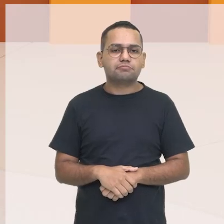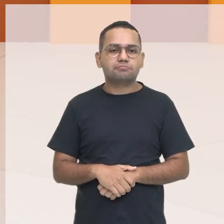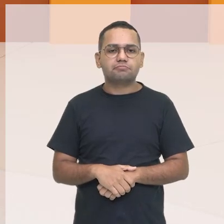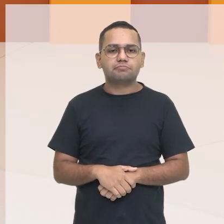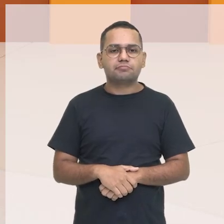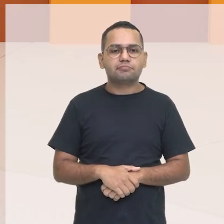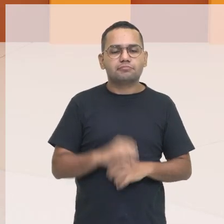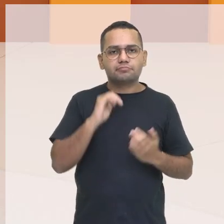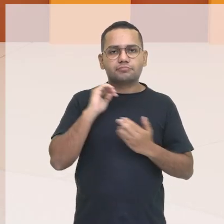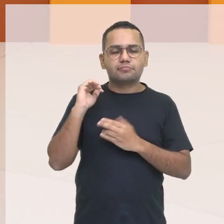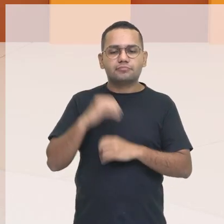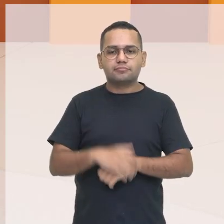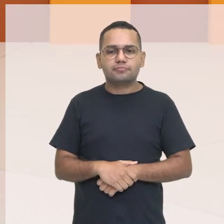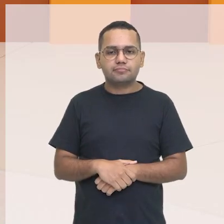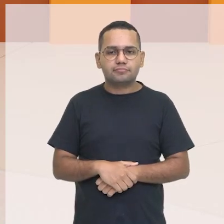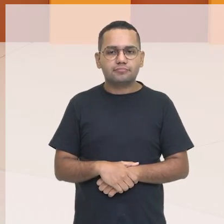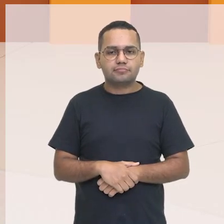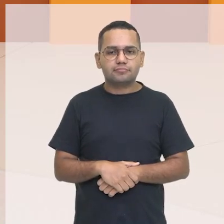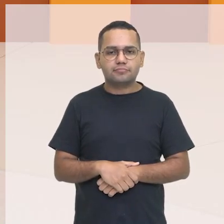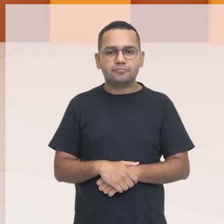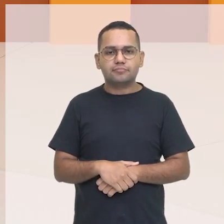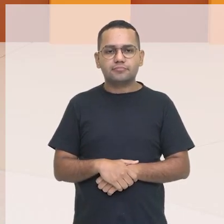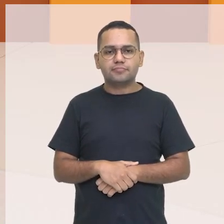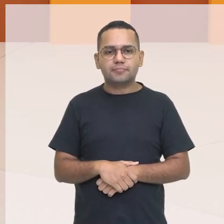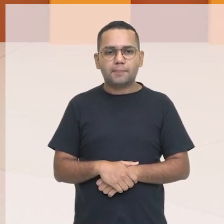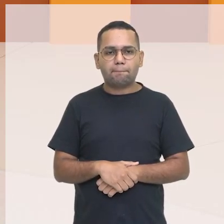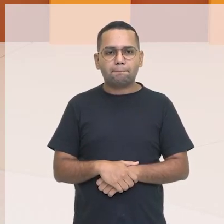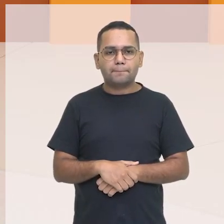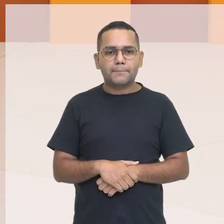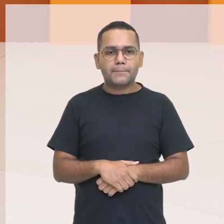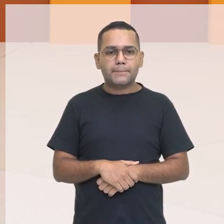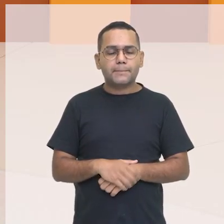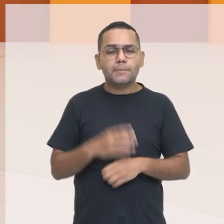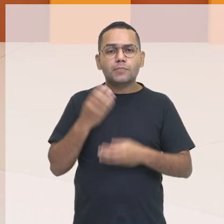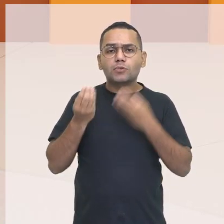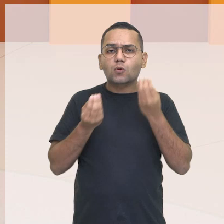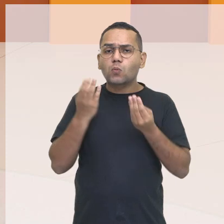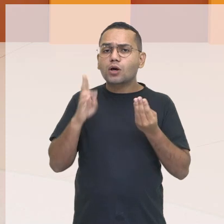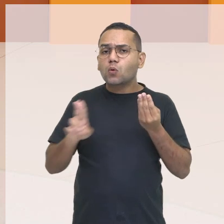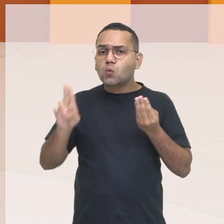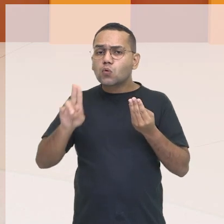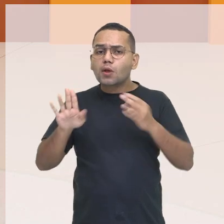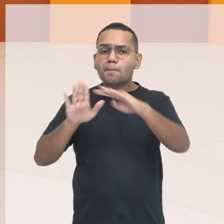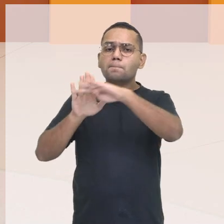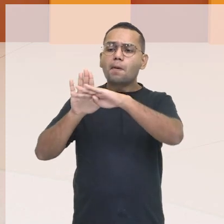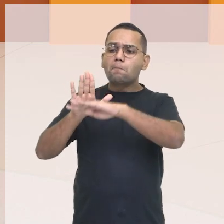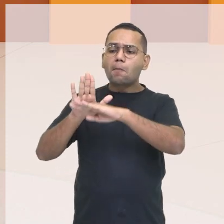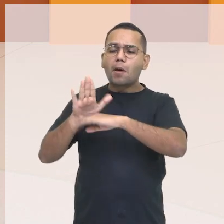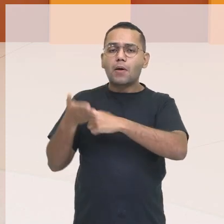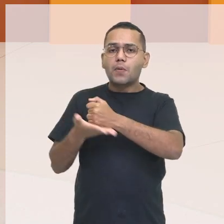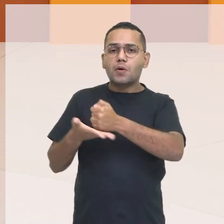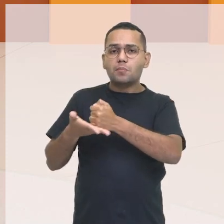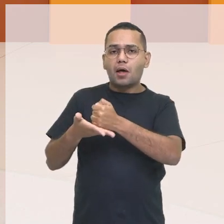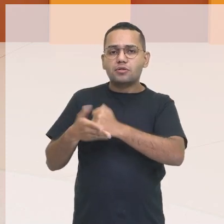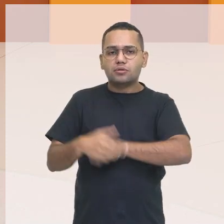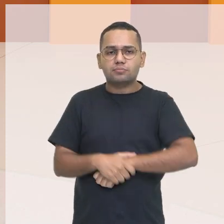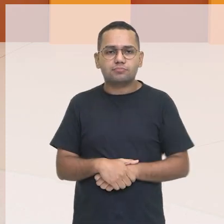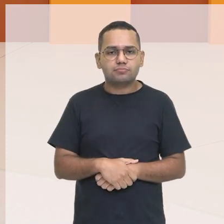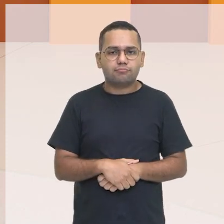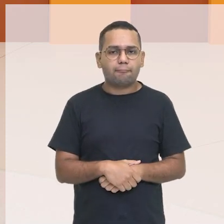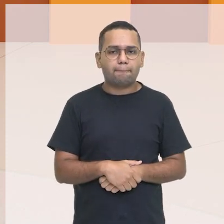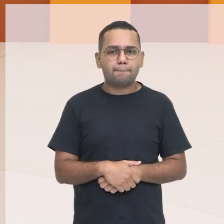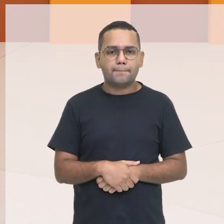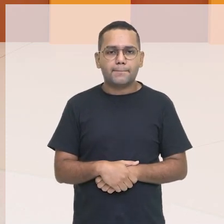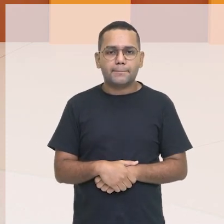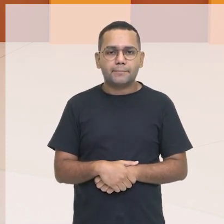aqui, como é que nós aplicamos esses princípios? Então, aqui nós temos os exemplos que